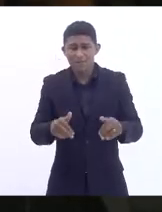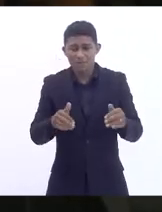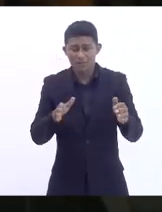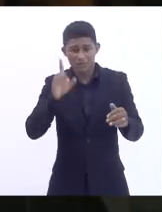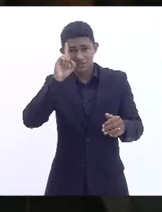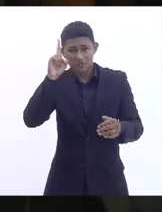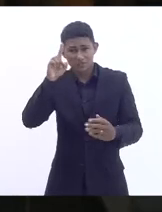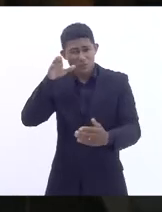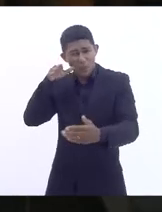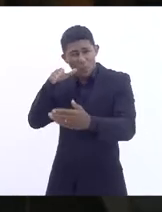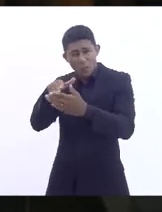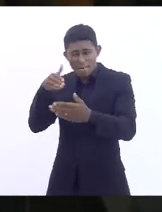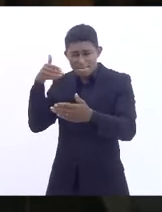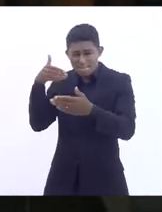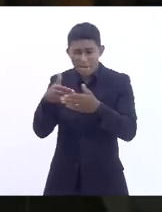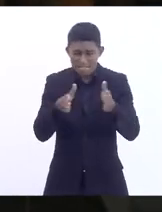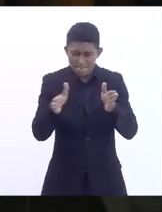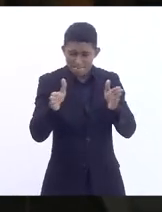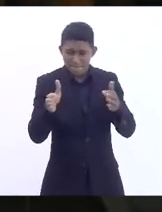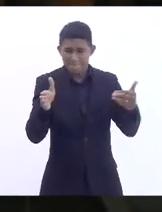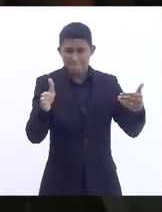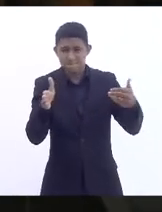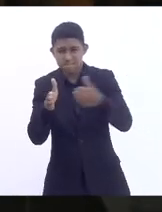prazo. Usou